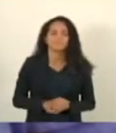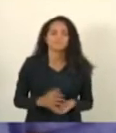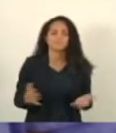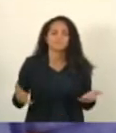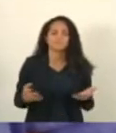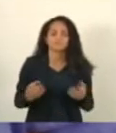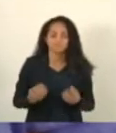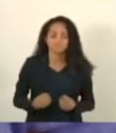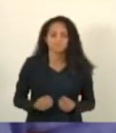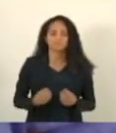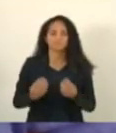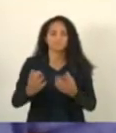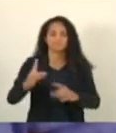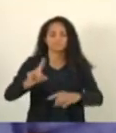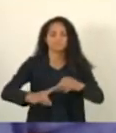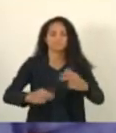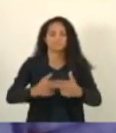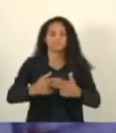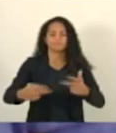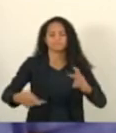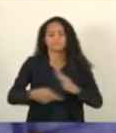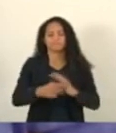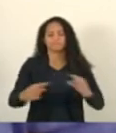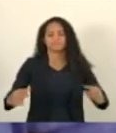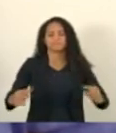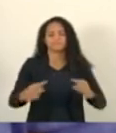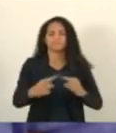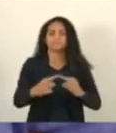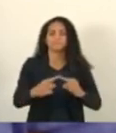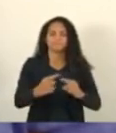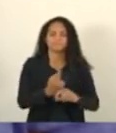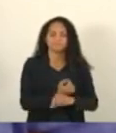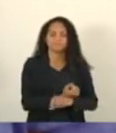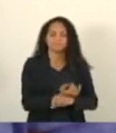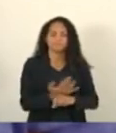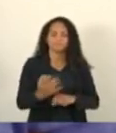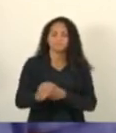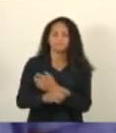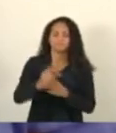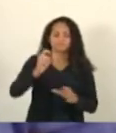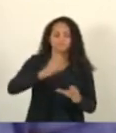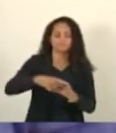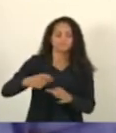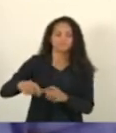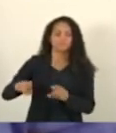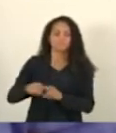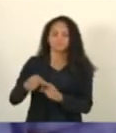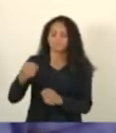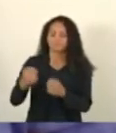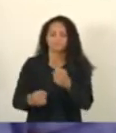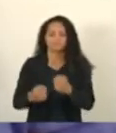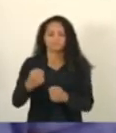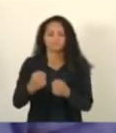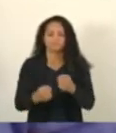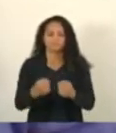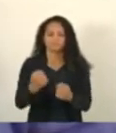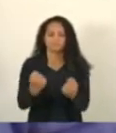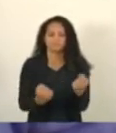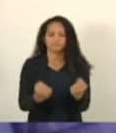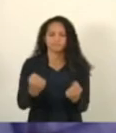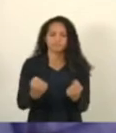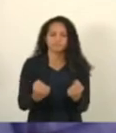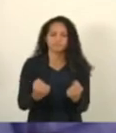município equipamentos agrícolas e veículos para potencializar as atividades